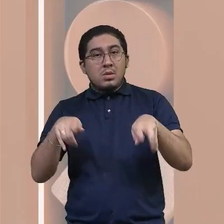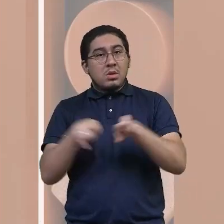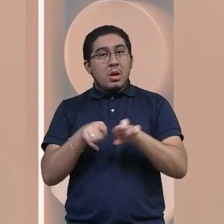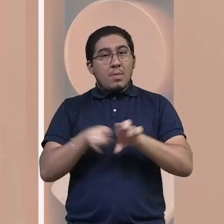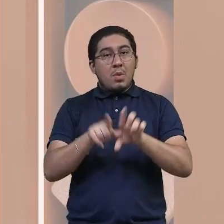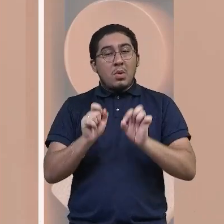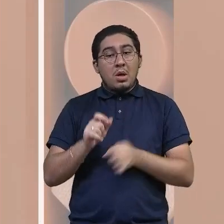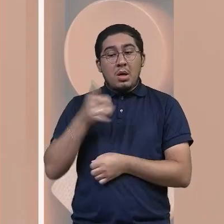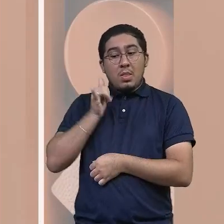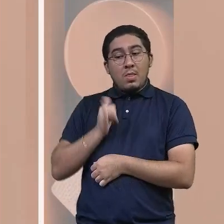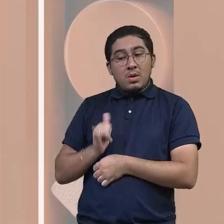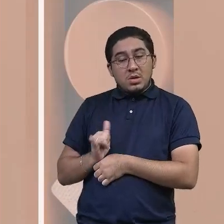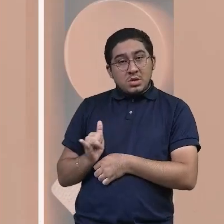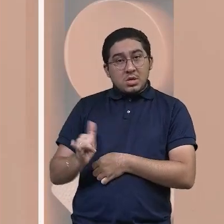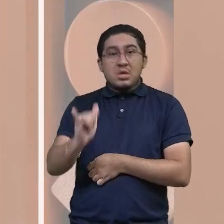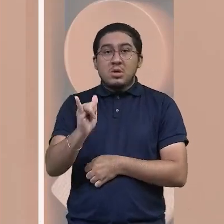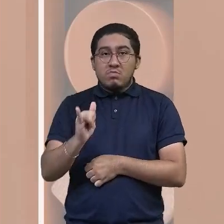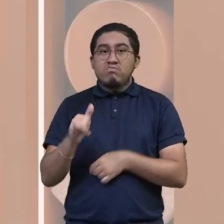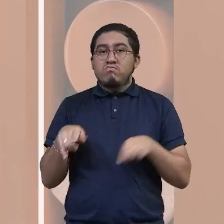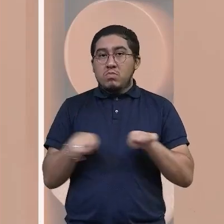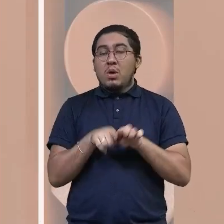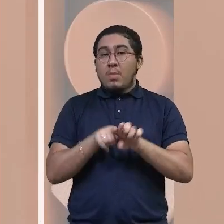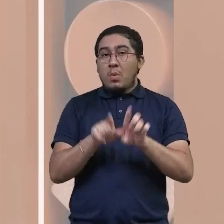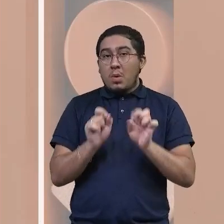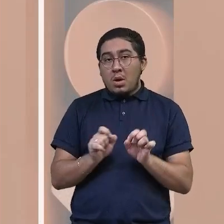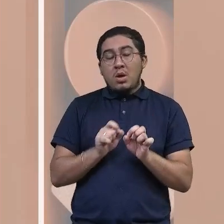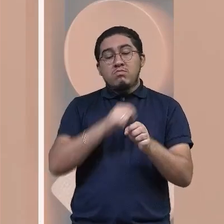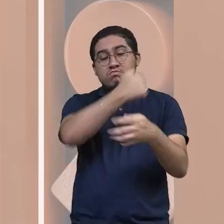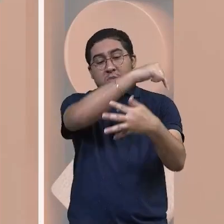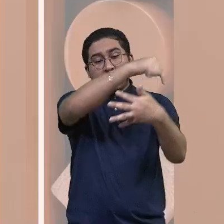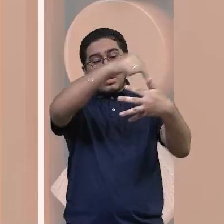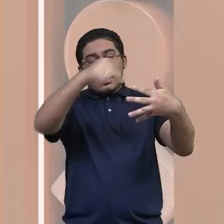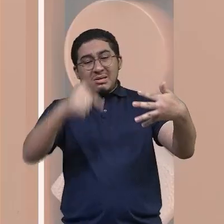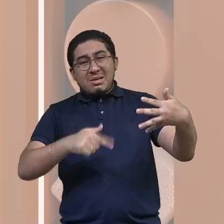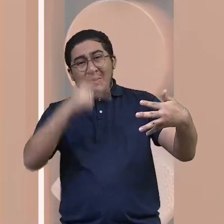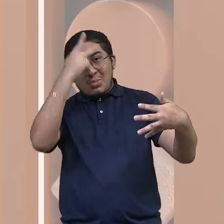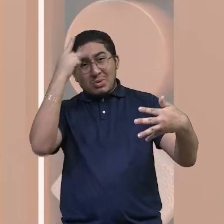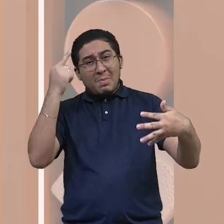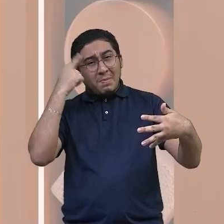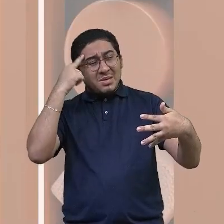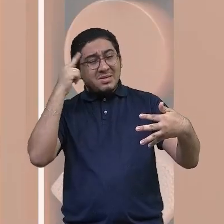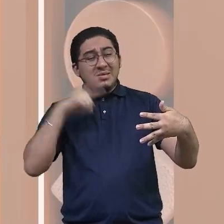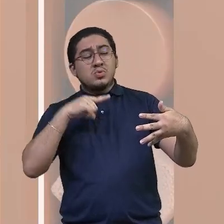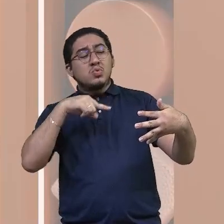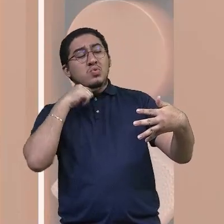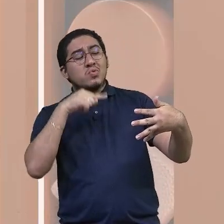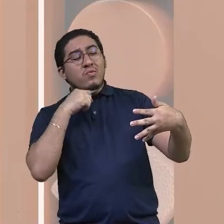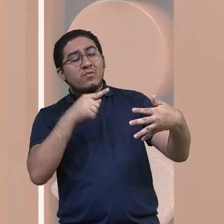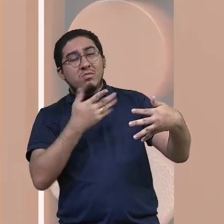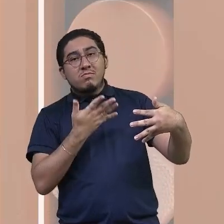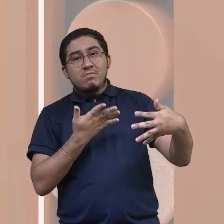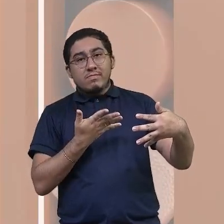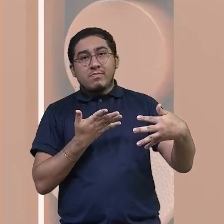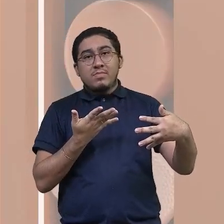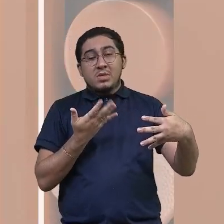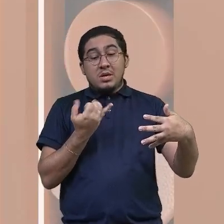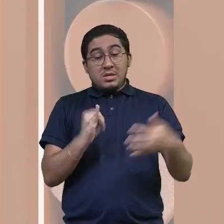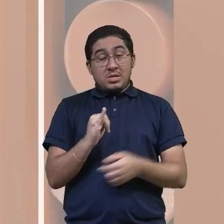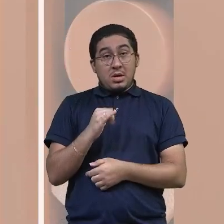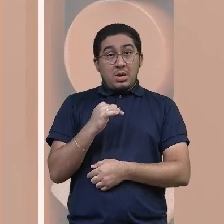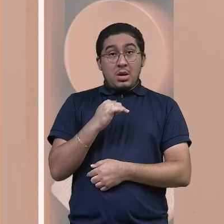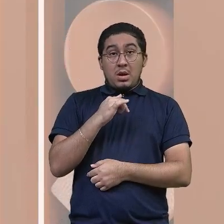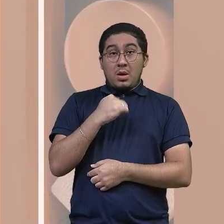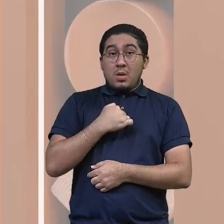adequado de energia elétrica. Então, tudo isso, as pessoas já estão desacreditadas. Então, se eu não consigo